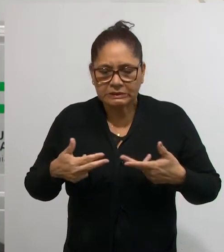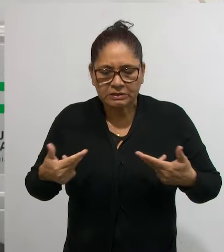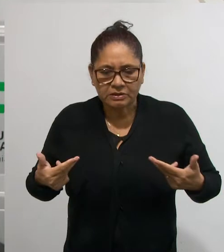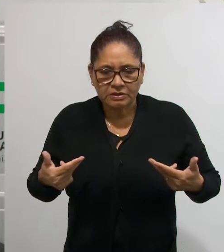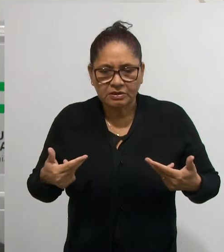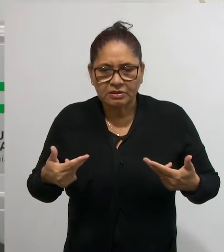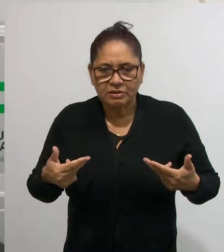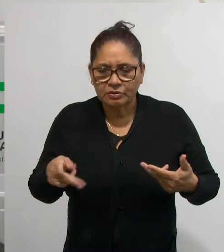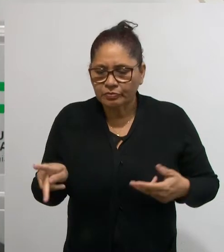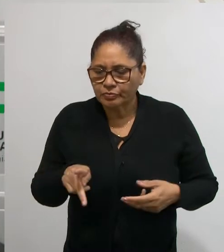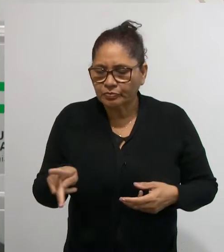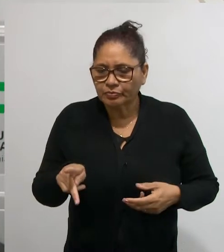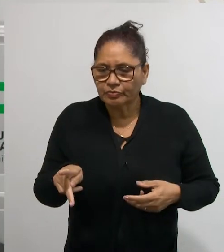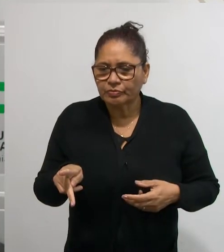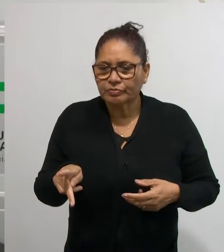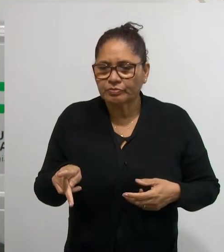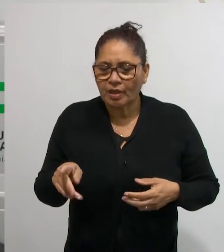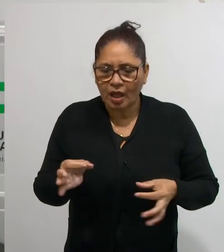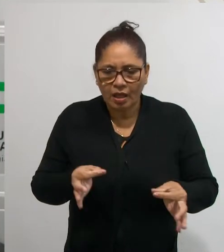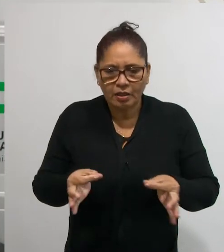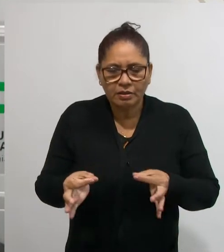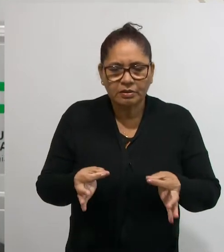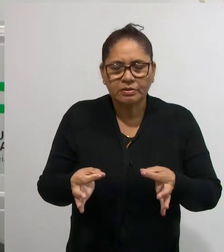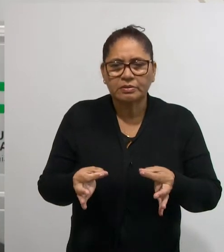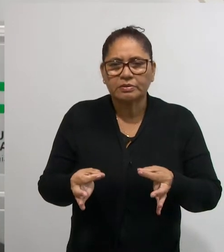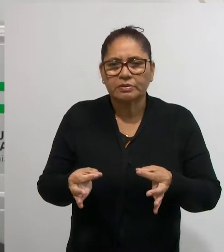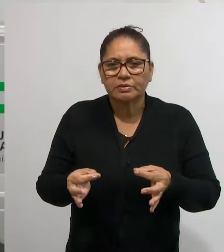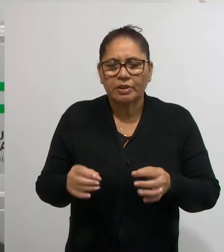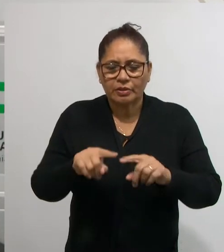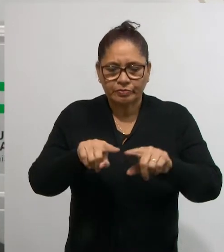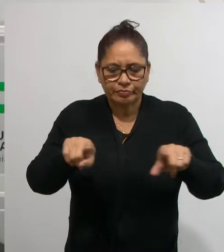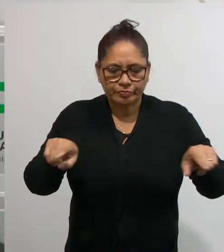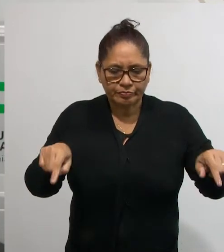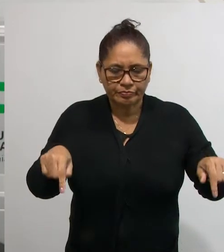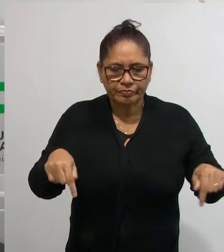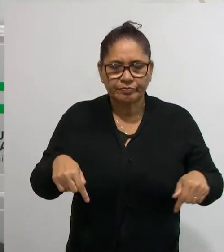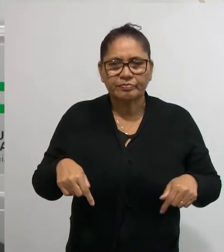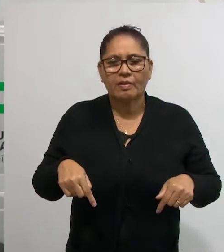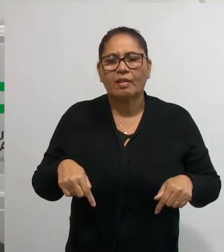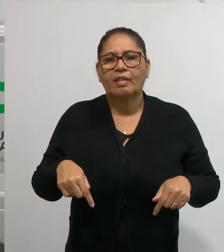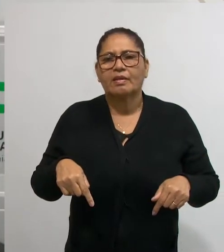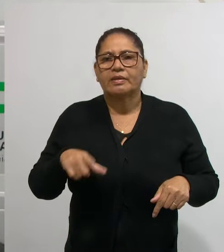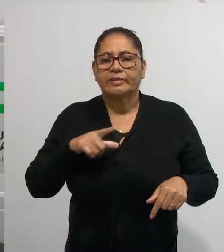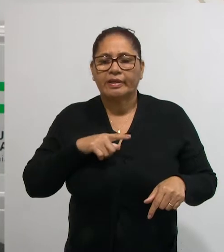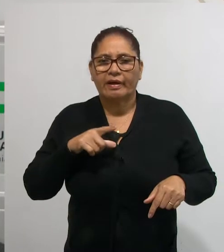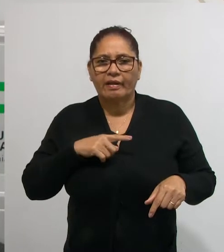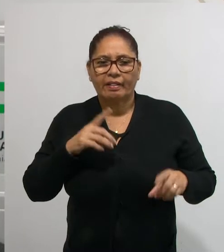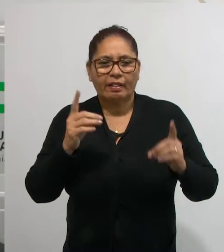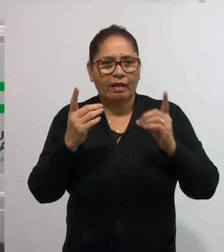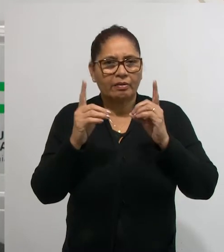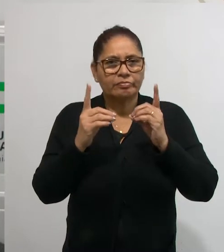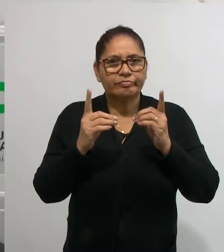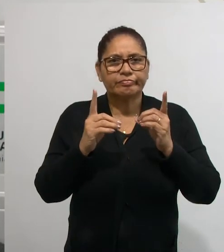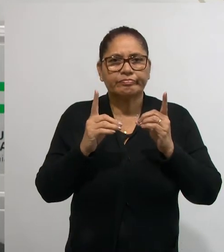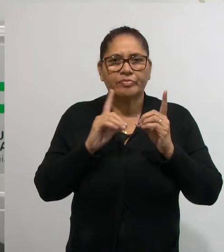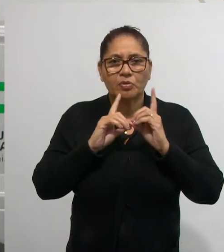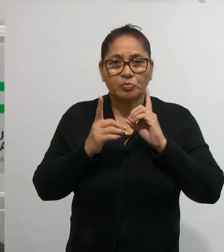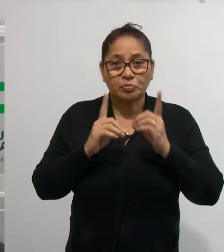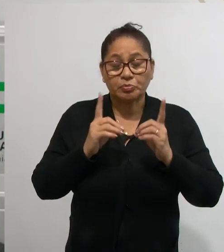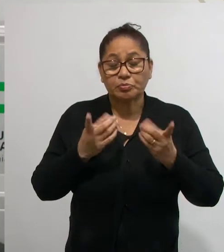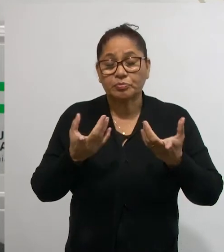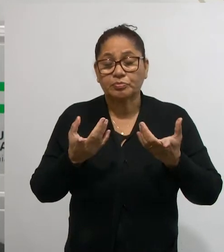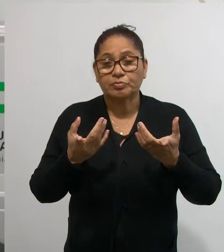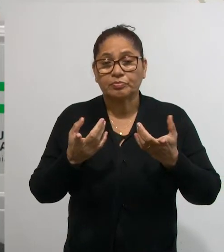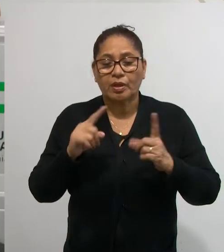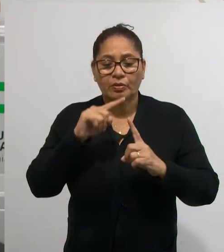professor planeja uma aula, ele mantém aquele objetivo e ele chega na sala, há uma outra dinâmica. Então, há um outro objetivo para